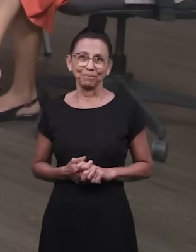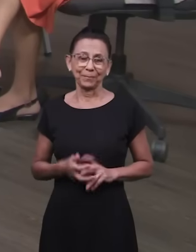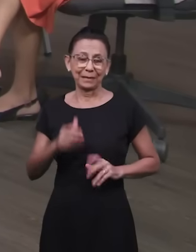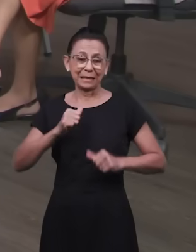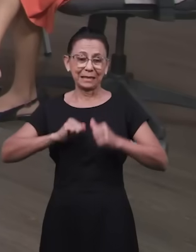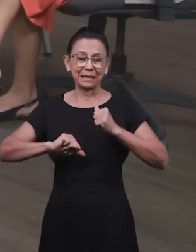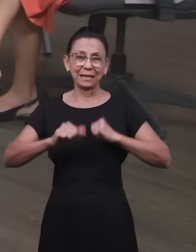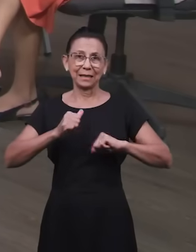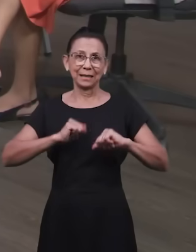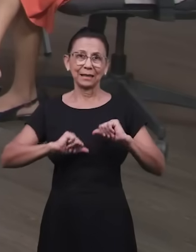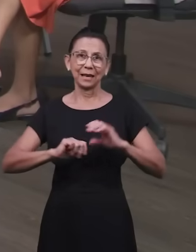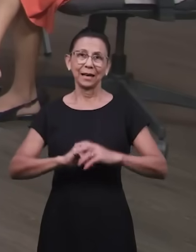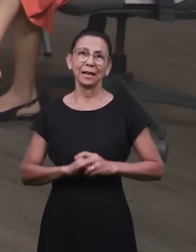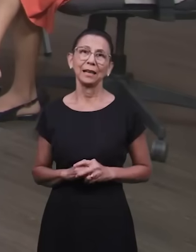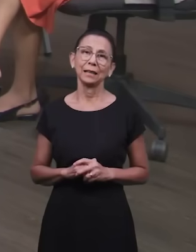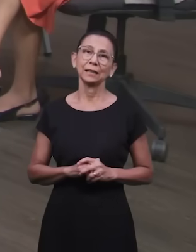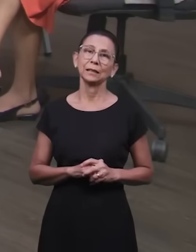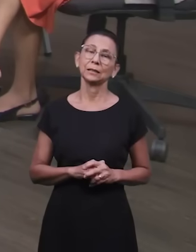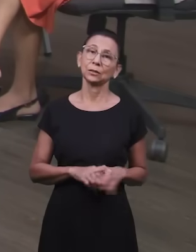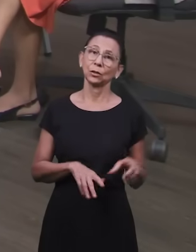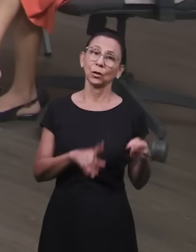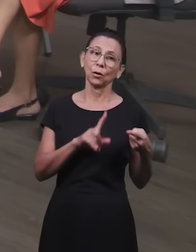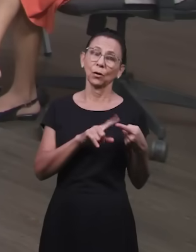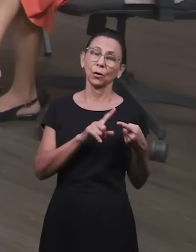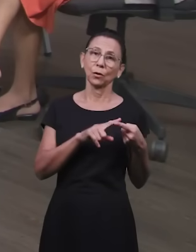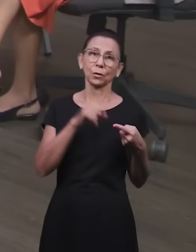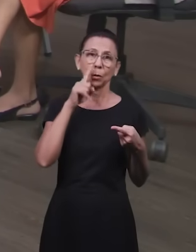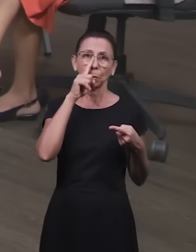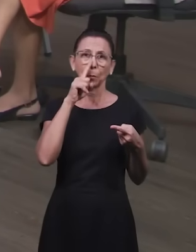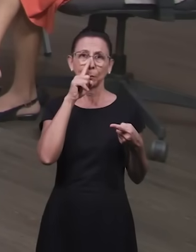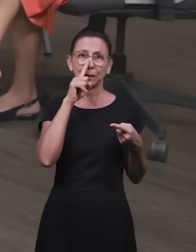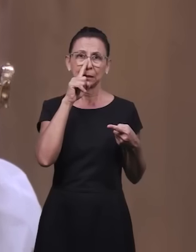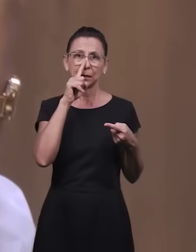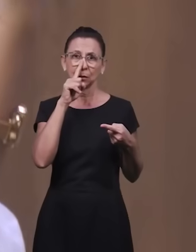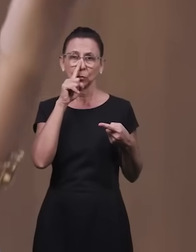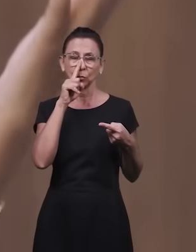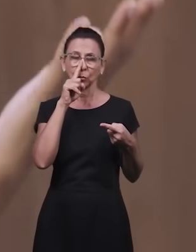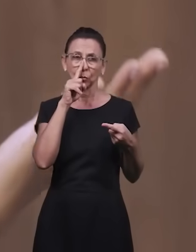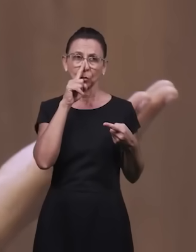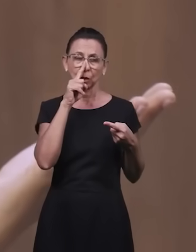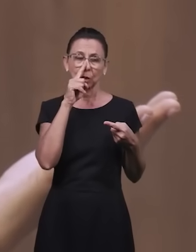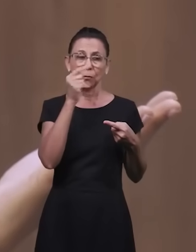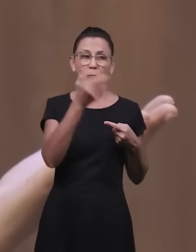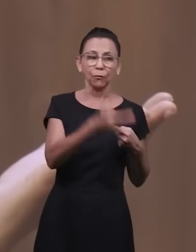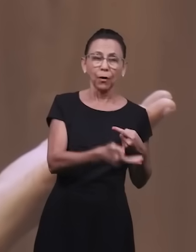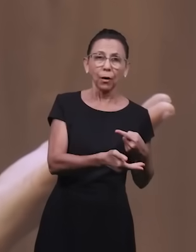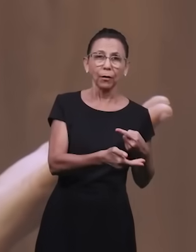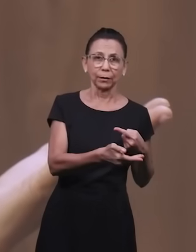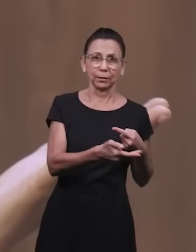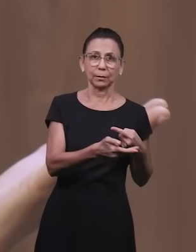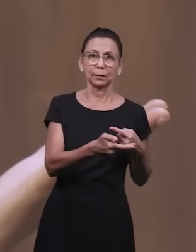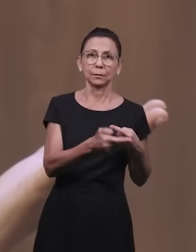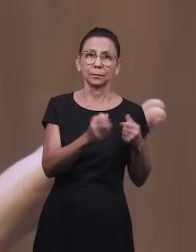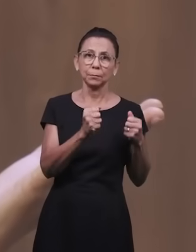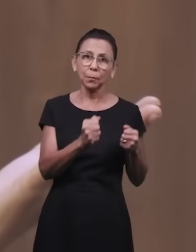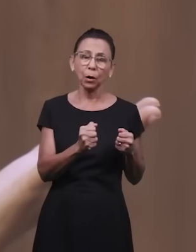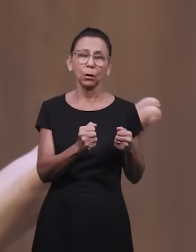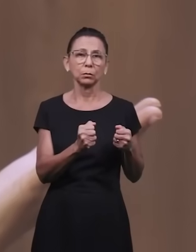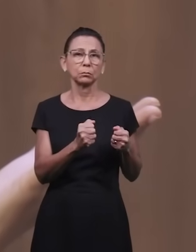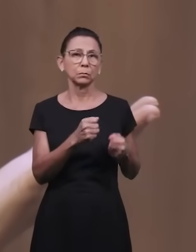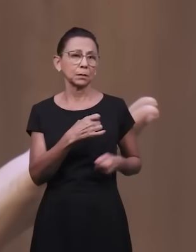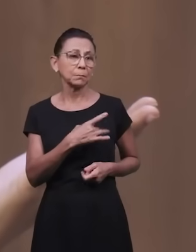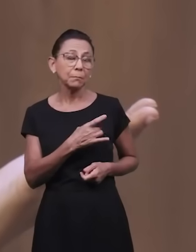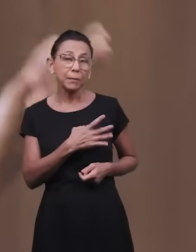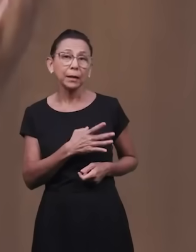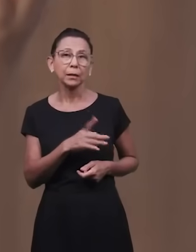de ansiedade tem a ver com medo. Lembra que tem um perigo externo? Uma ameaça que de alguma forma teve essa leitura